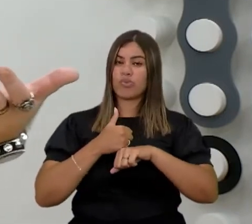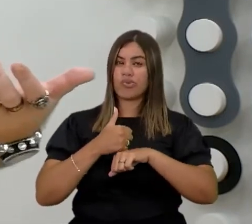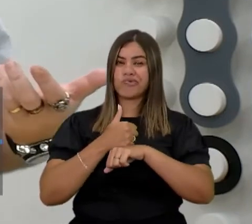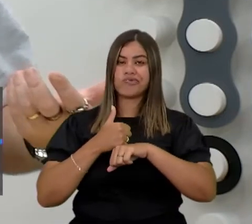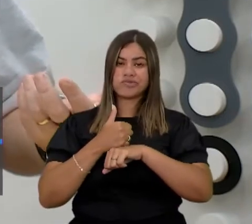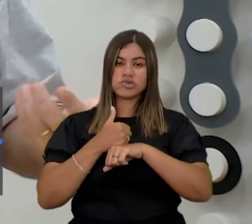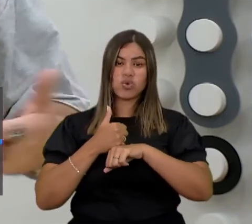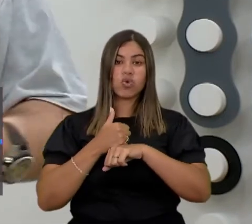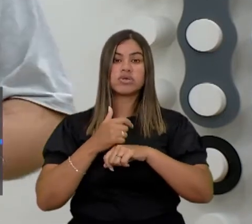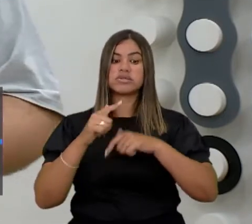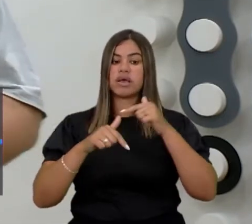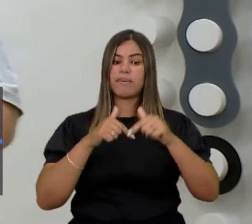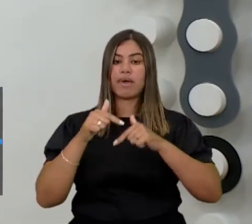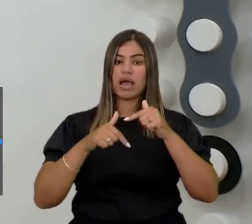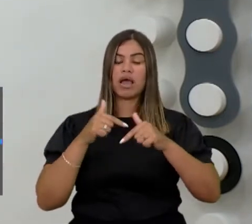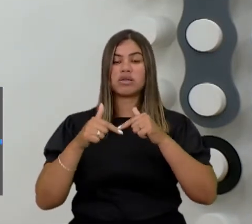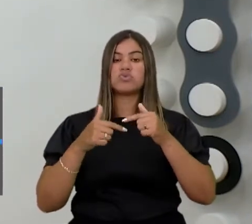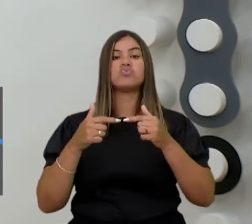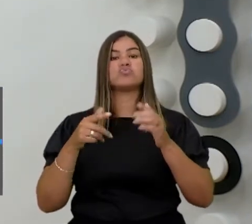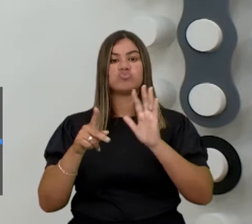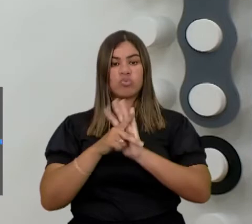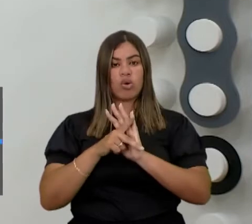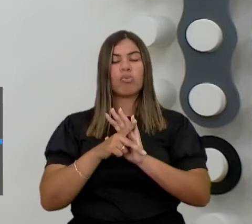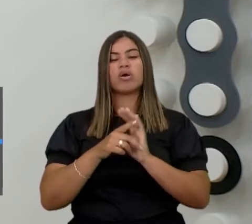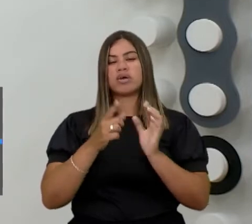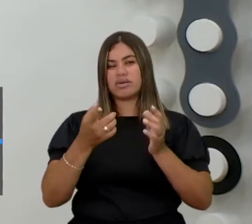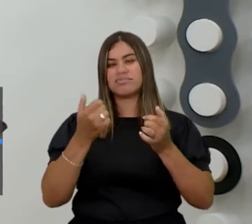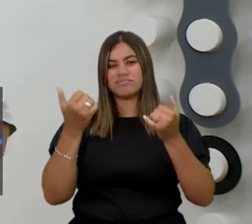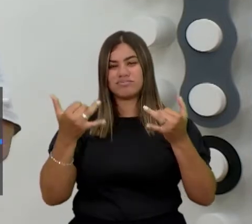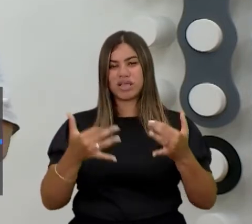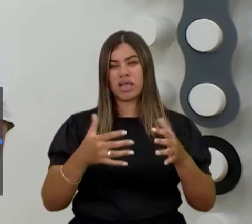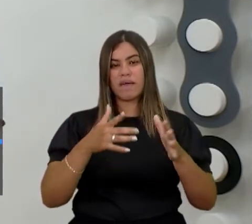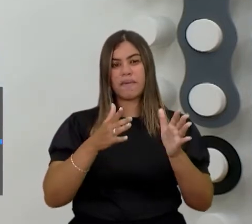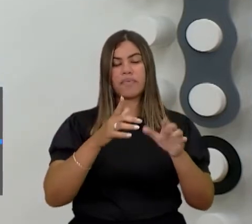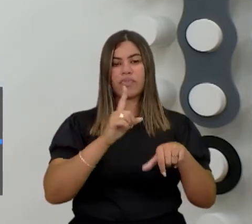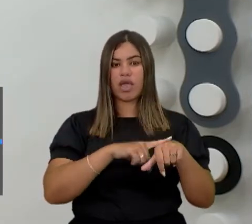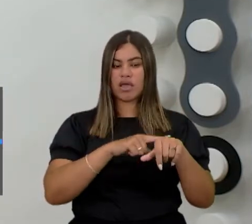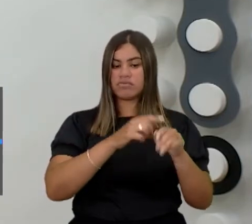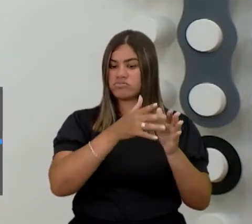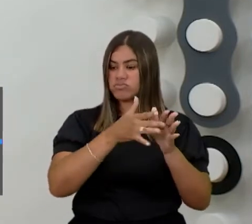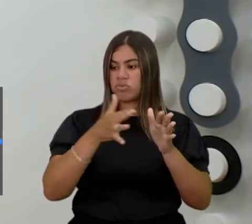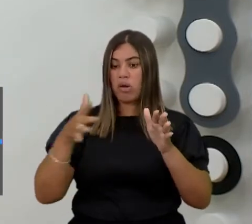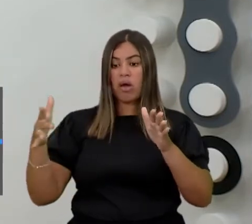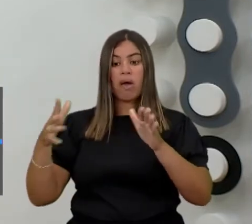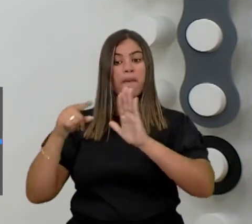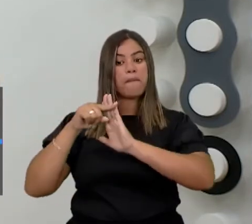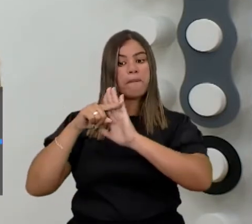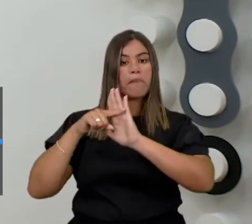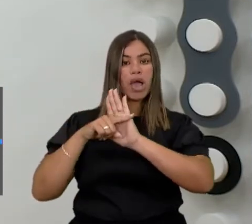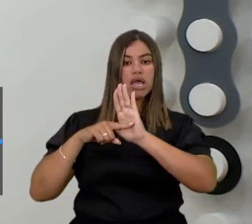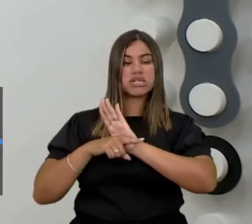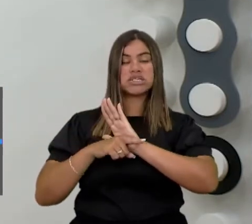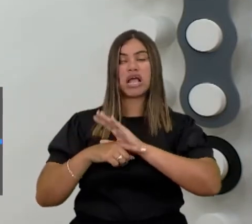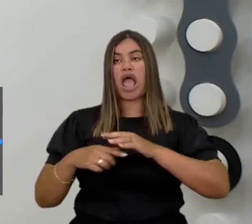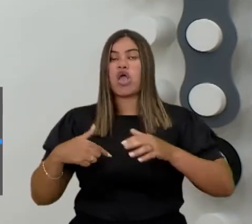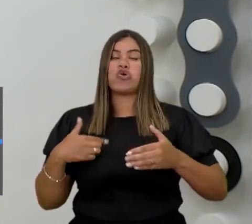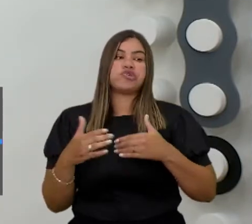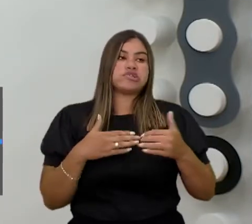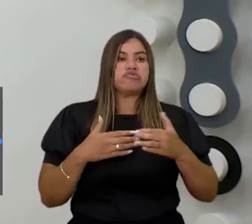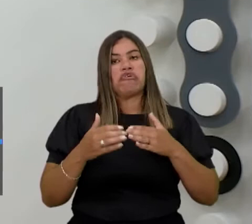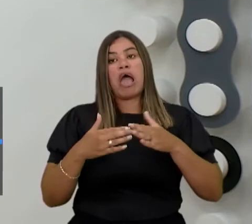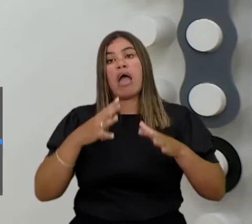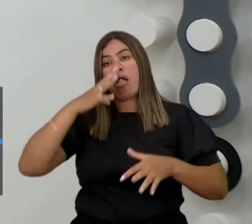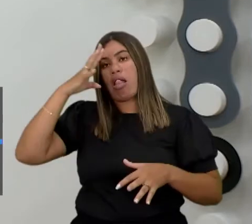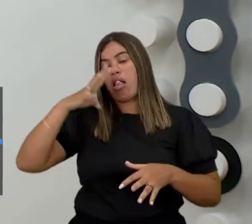introdução, né, sobre a questão aí cronológica, né? Tem um profissional por trás disso. Ele não é simplesmente qualquer um lá e dá a cronologia